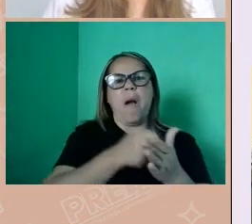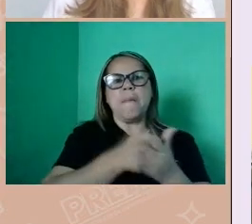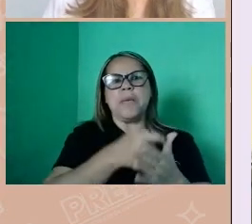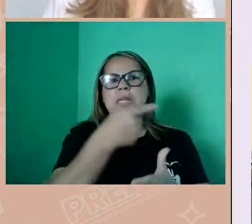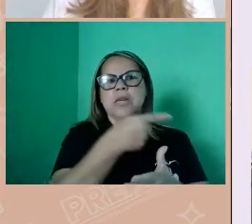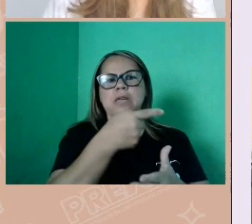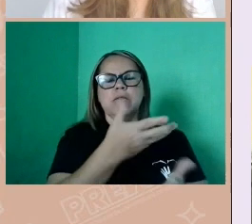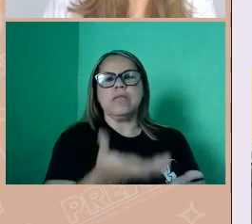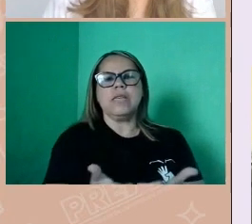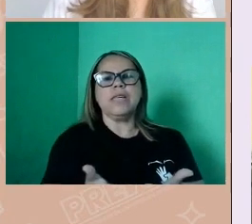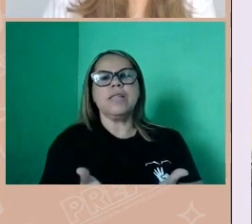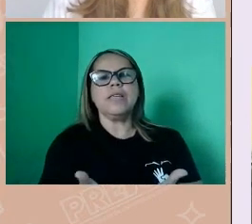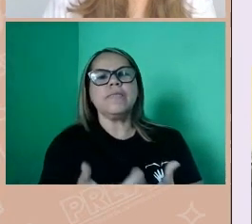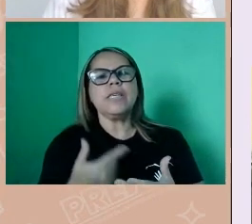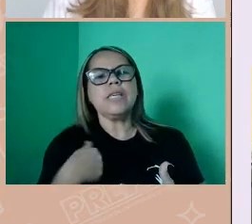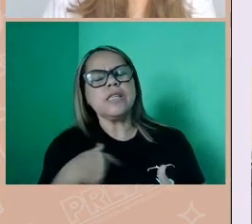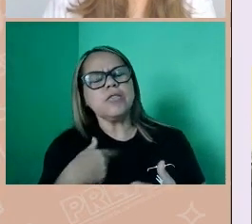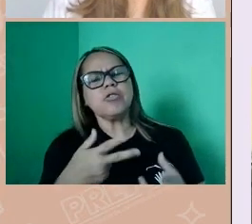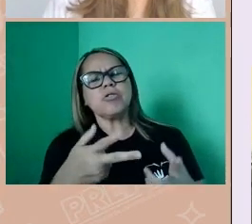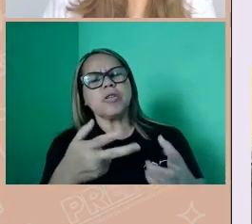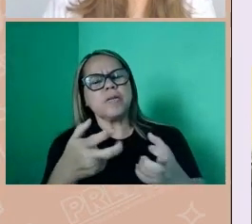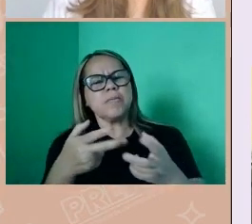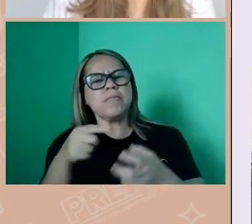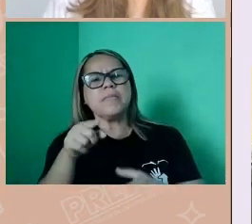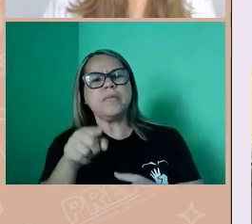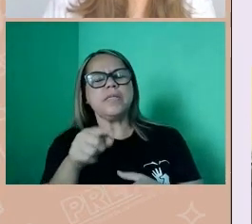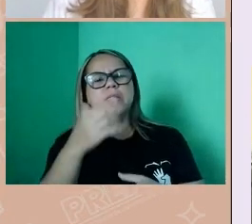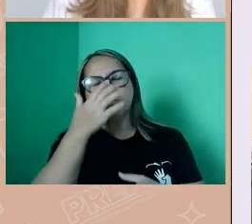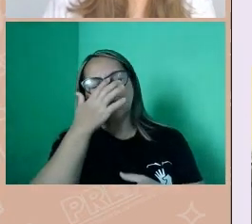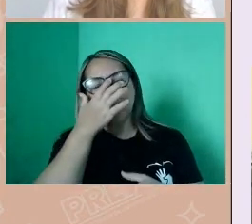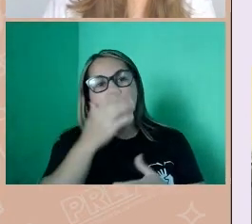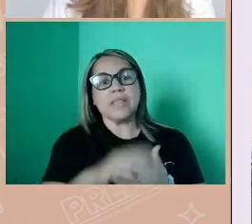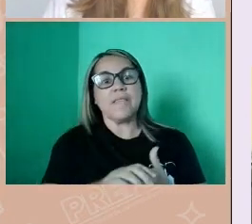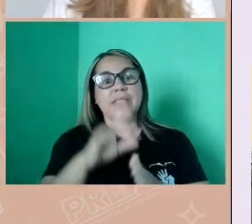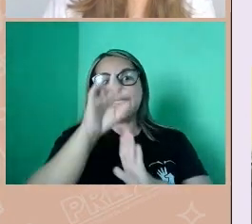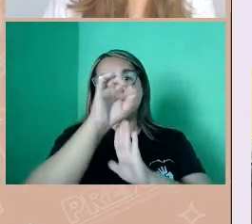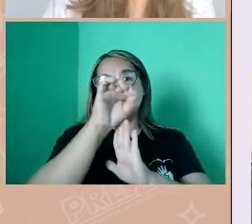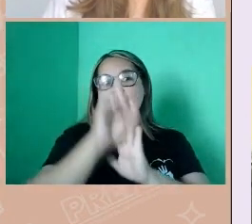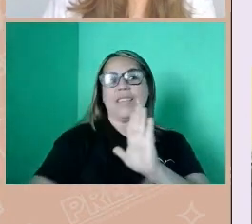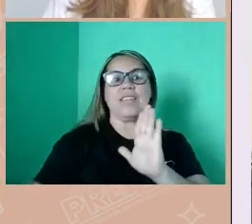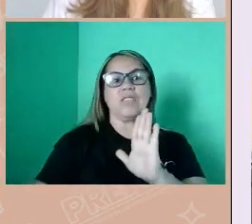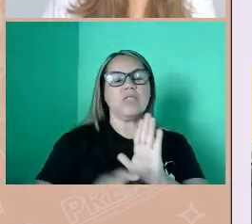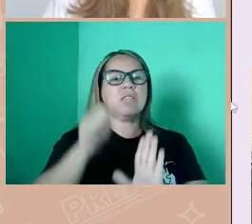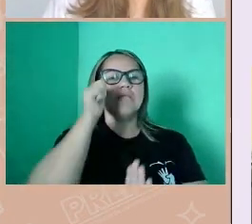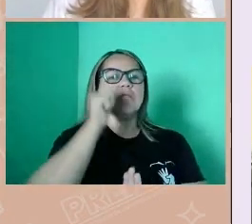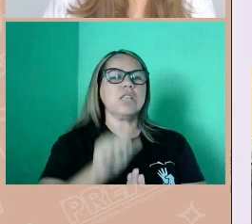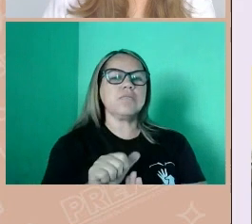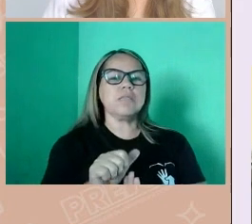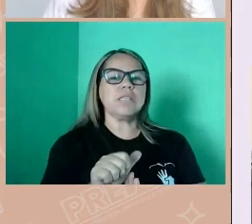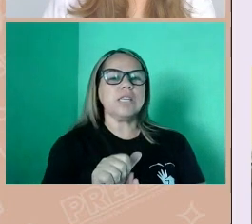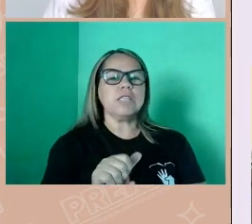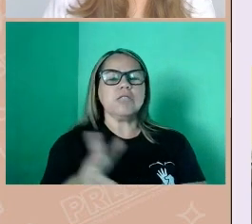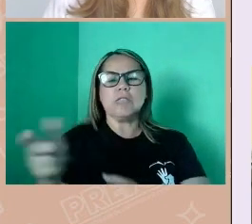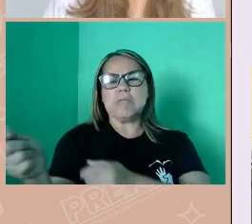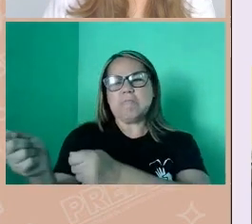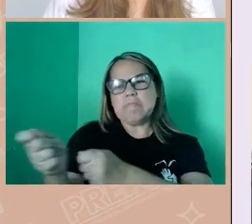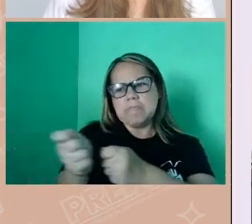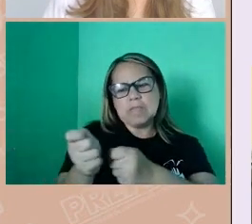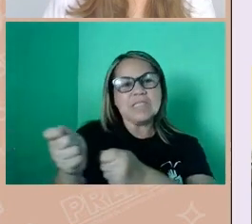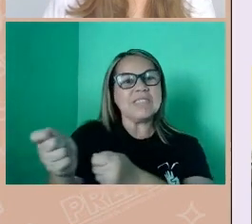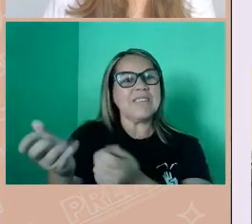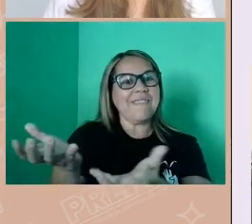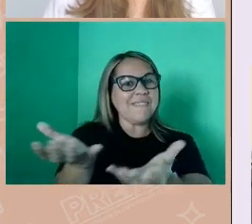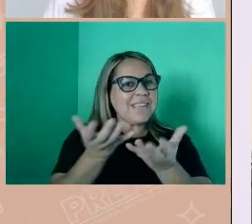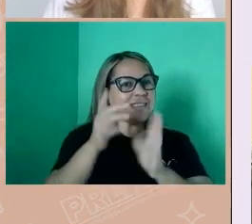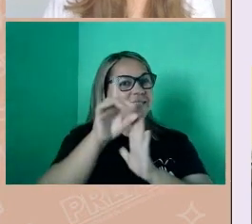esse homem então a gente tá vendo aqui o women's rights direitos das mulheres então elas brigam por direitos mas